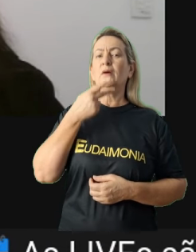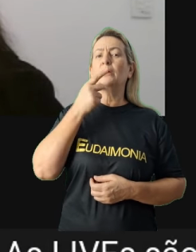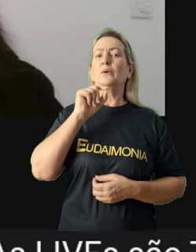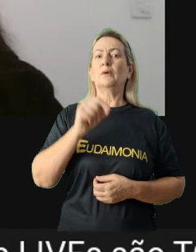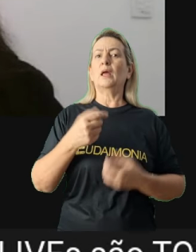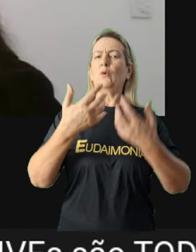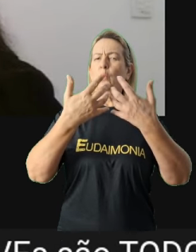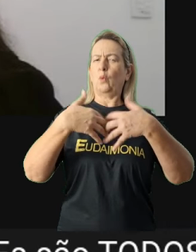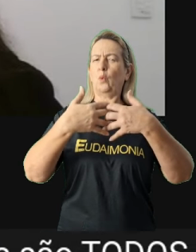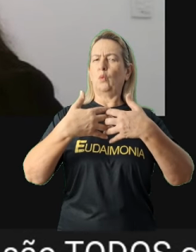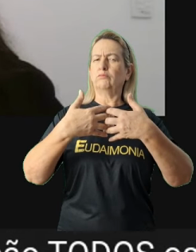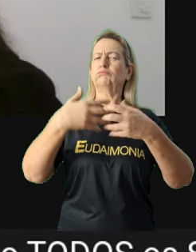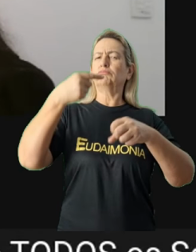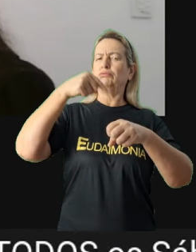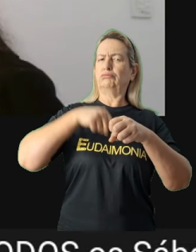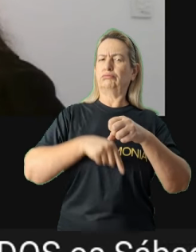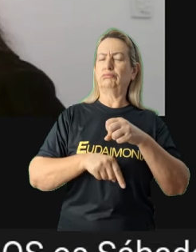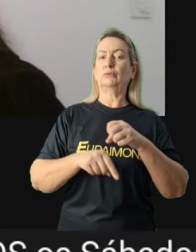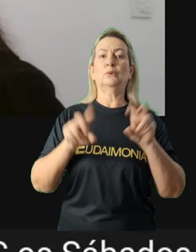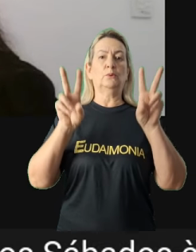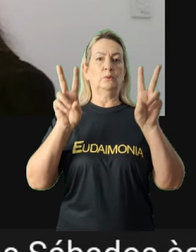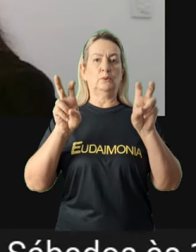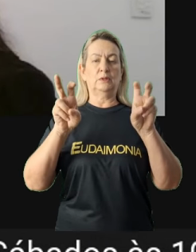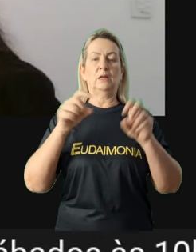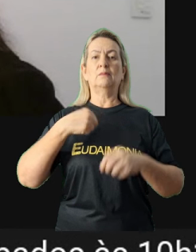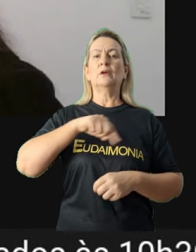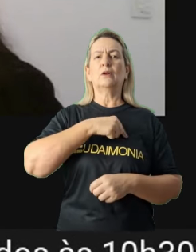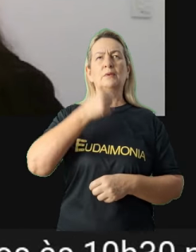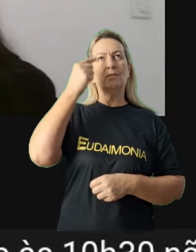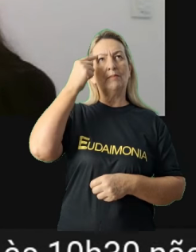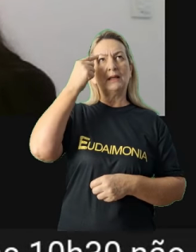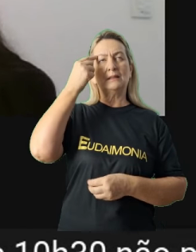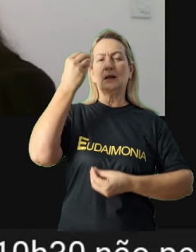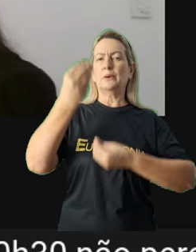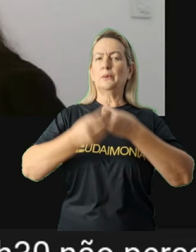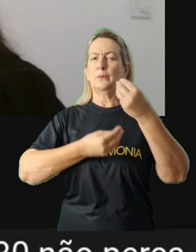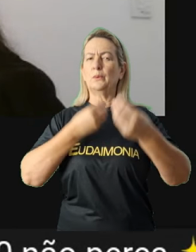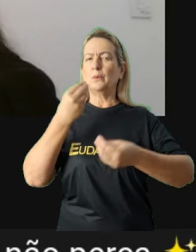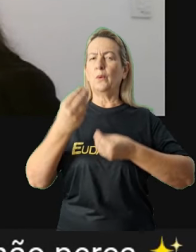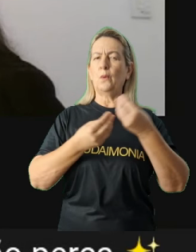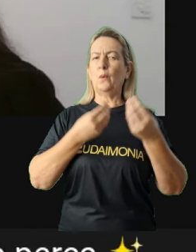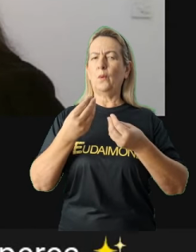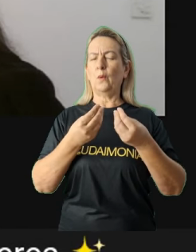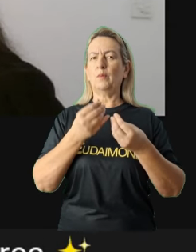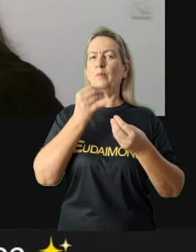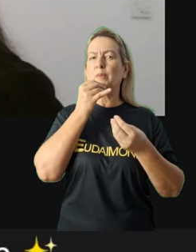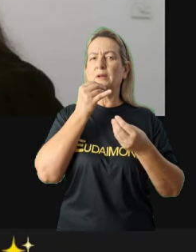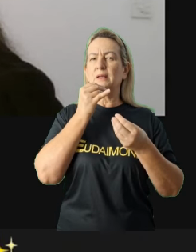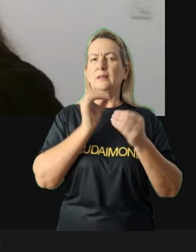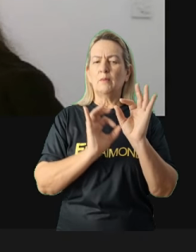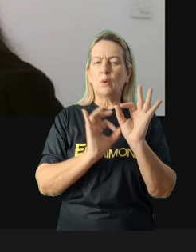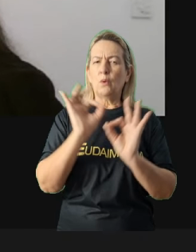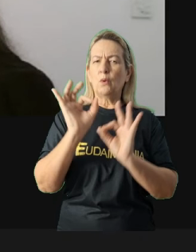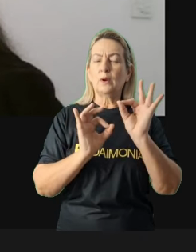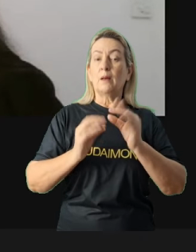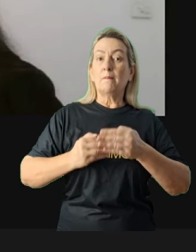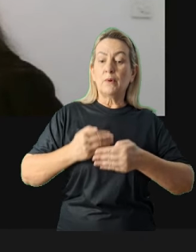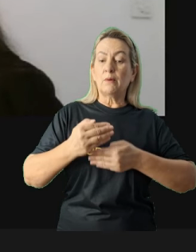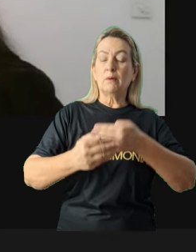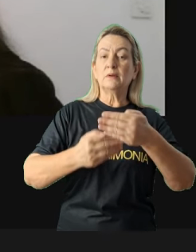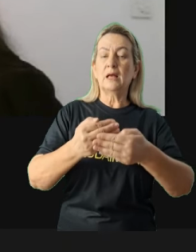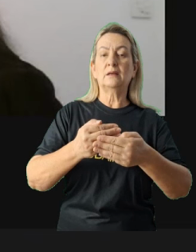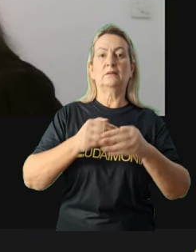complexo o assunto e que a gente precisa repensar, né, a nossa modelagem, né, dos esquemas, né,